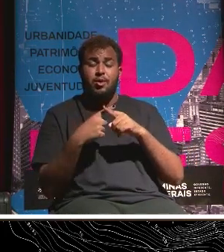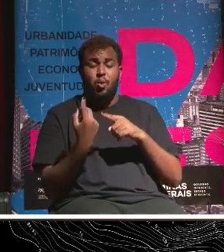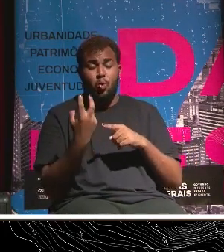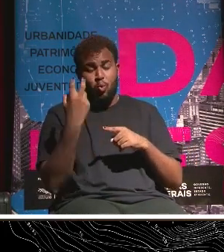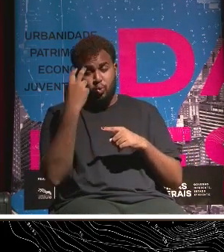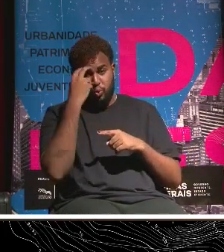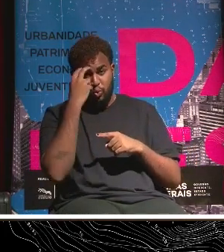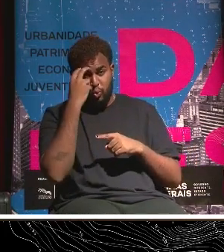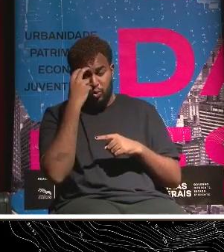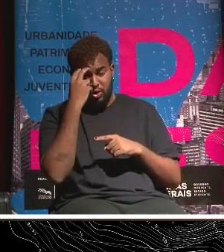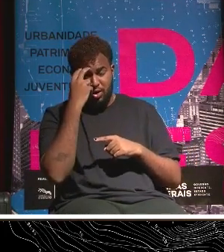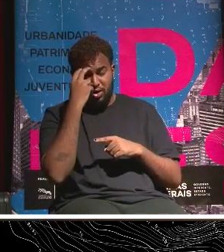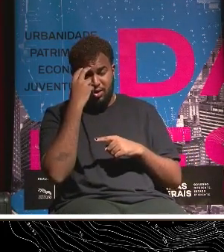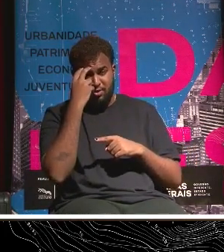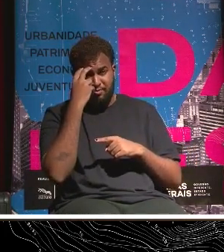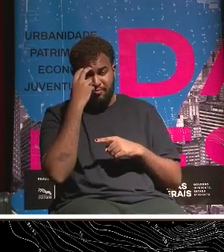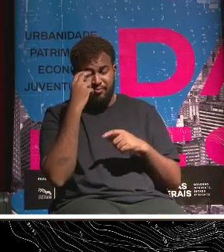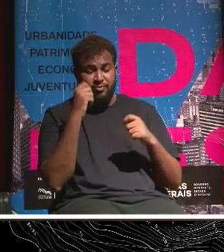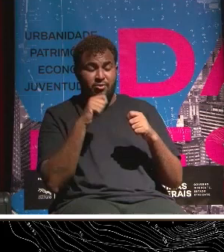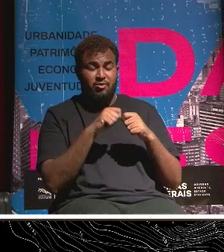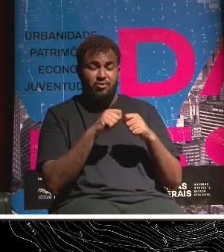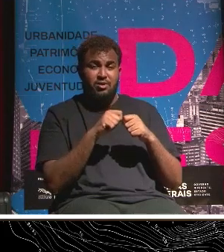tira ninguém da